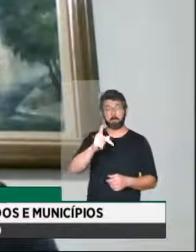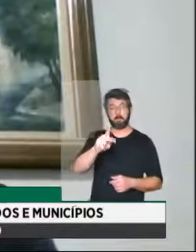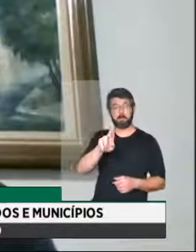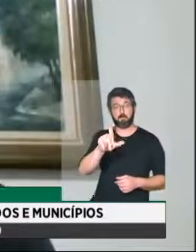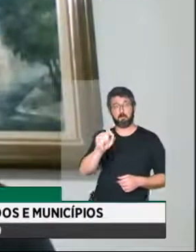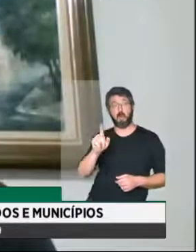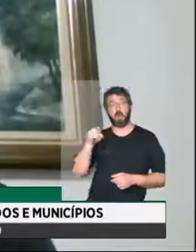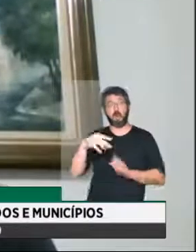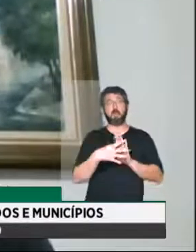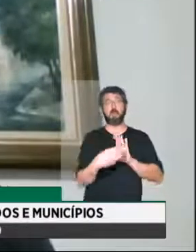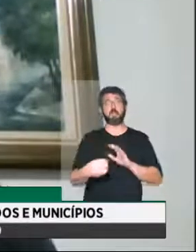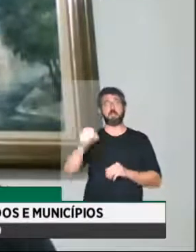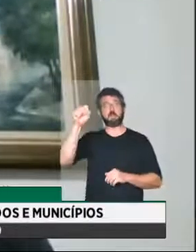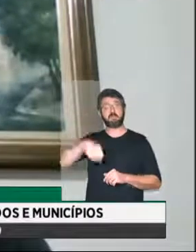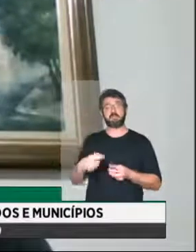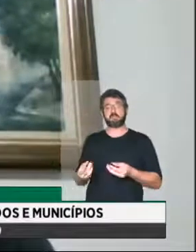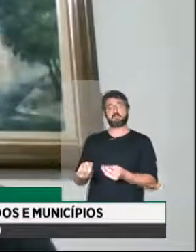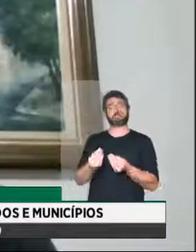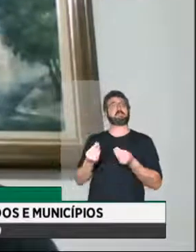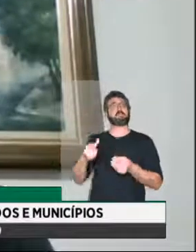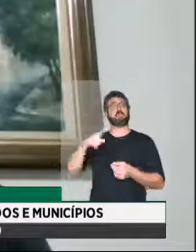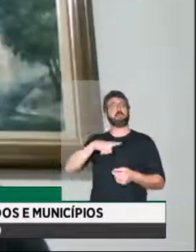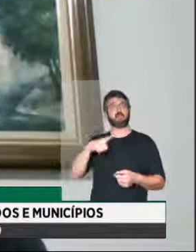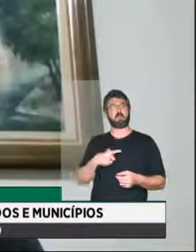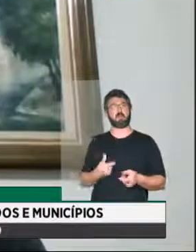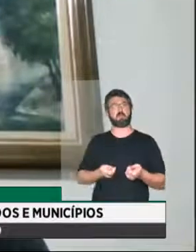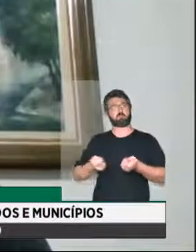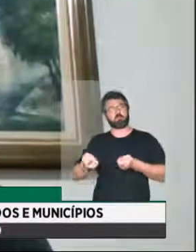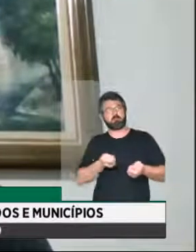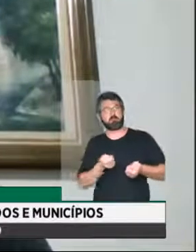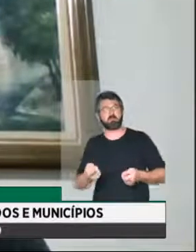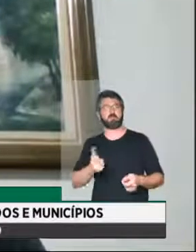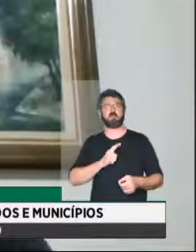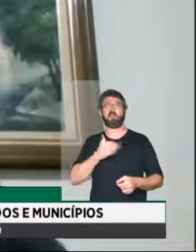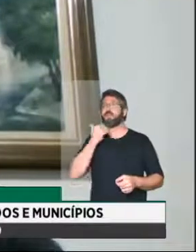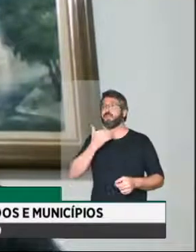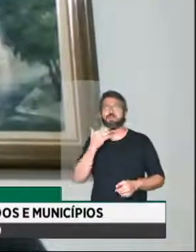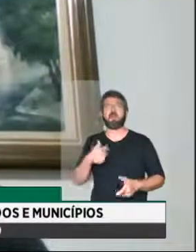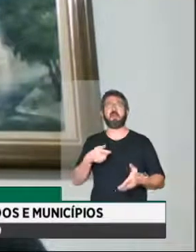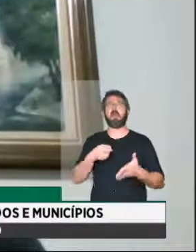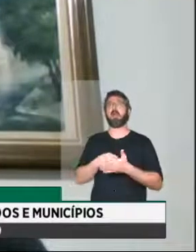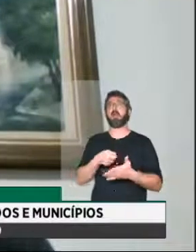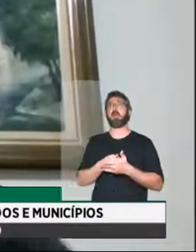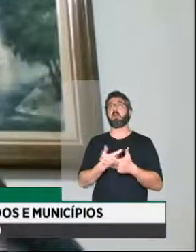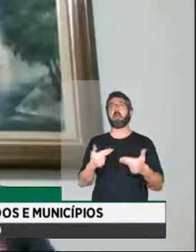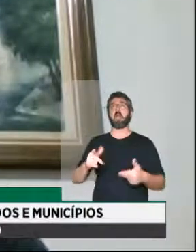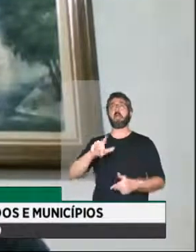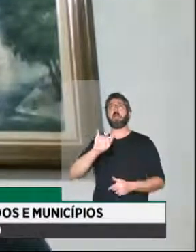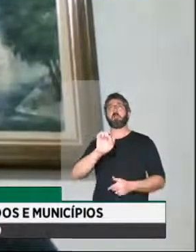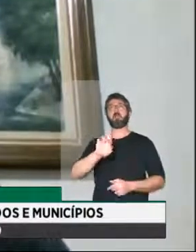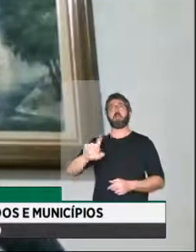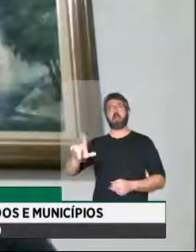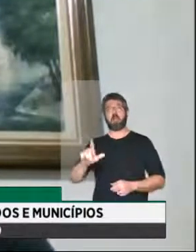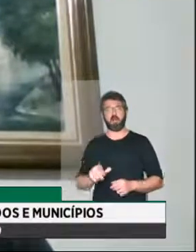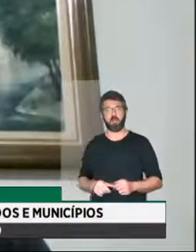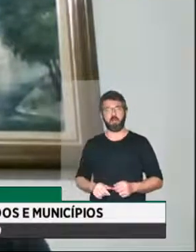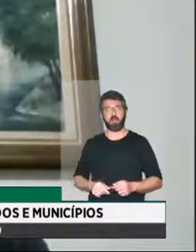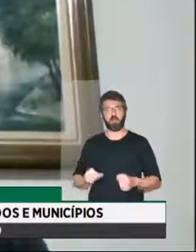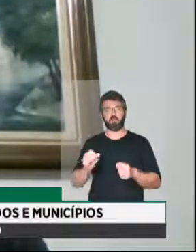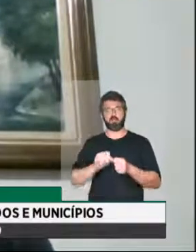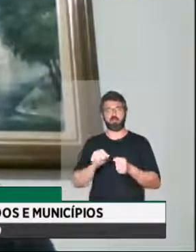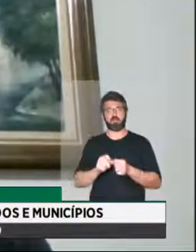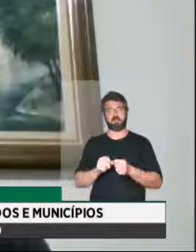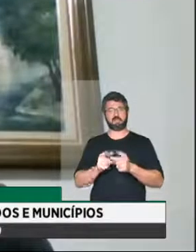é exemplo de sensibilidade, de mediação. Não adianta insistir numa tese liberal que vai trazer